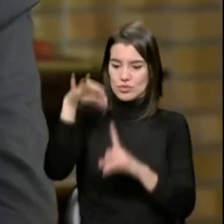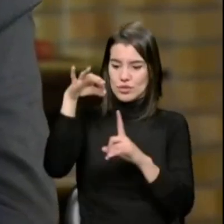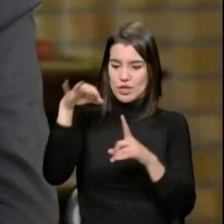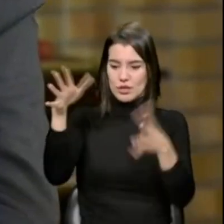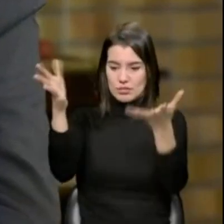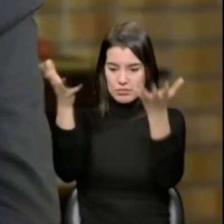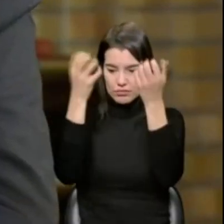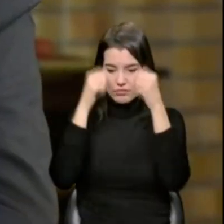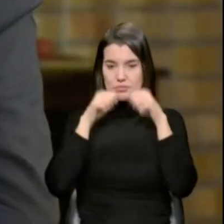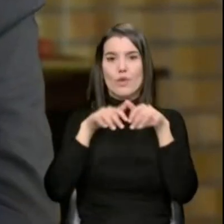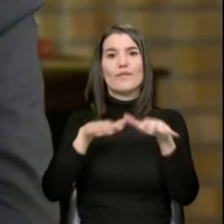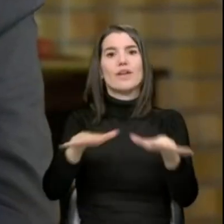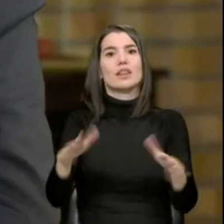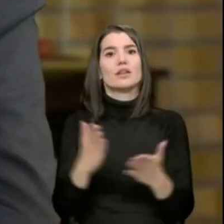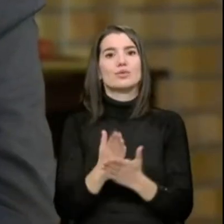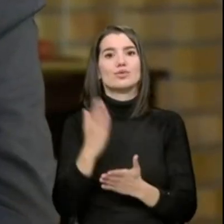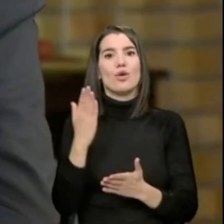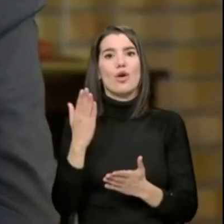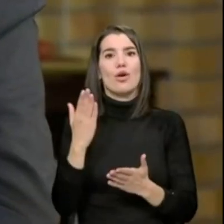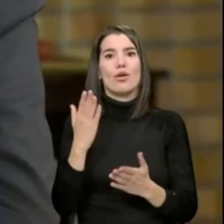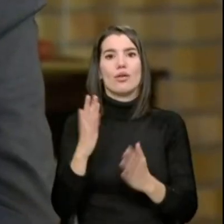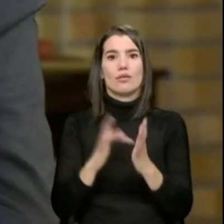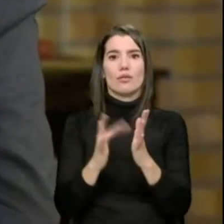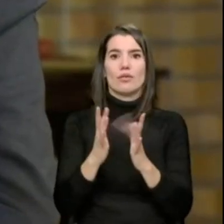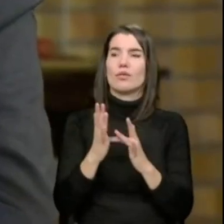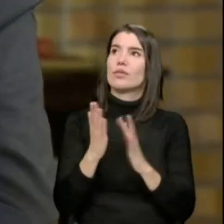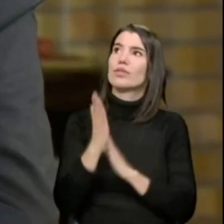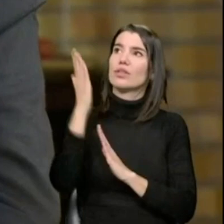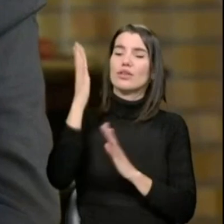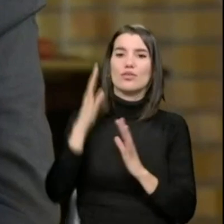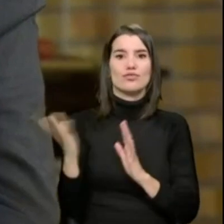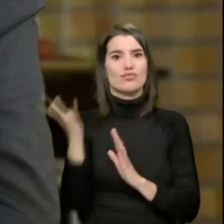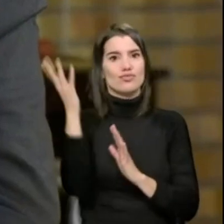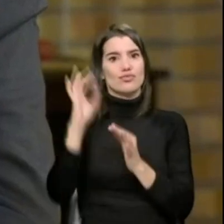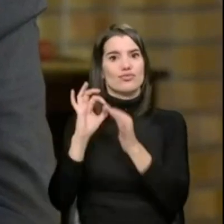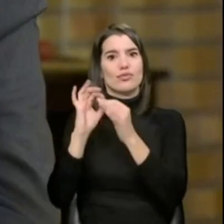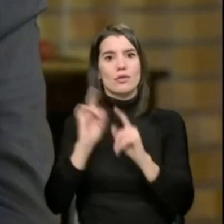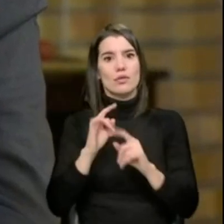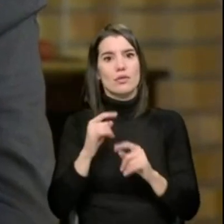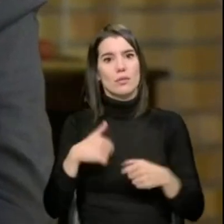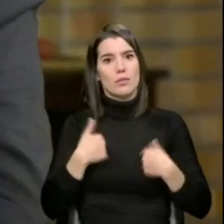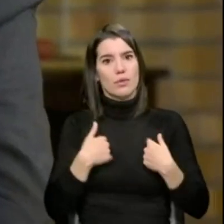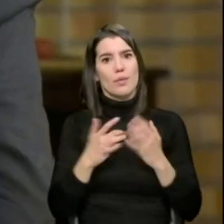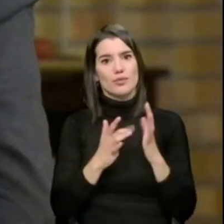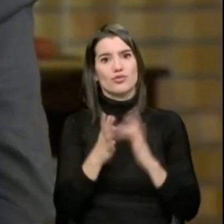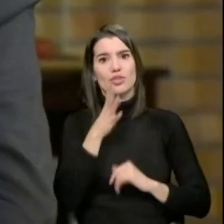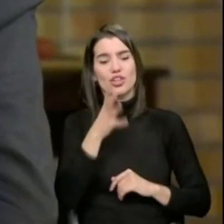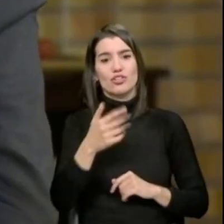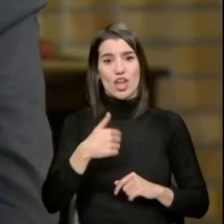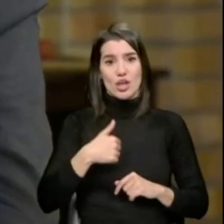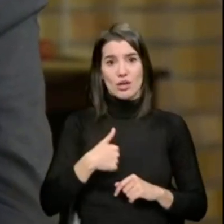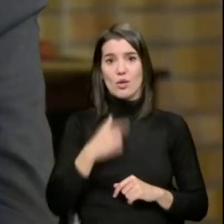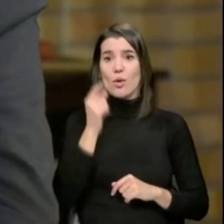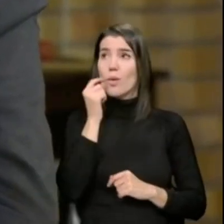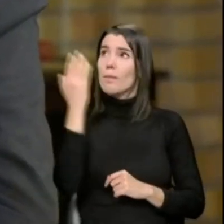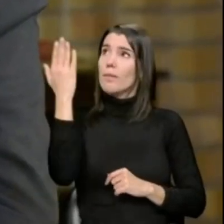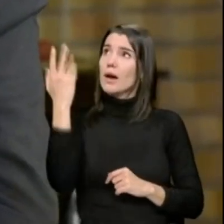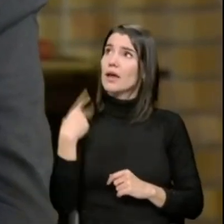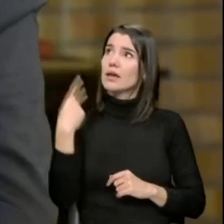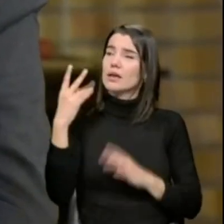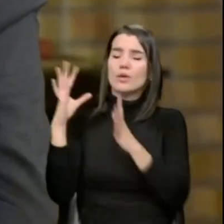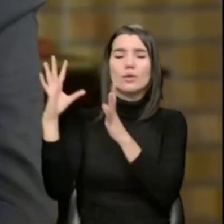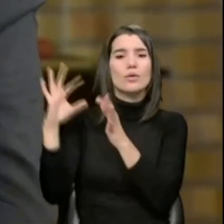homem grande e de Deus, mas ser aquilo que ele disse de si mesmo, quer dizer, eu e o Pai somos um. quer